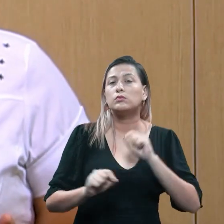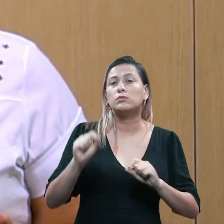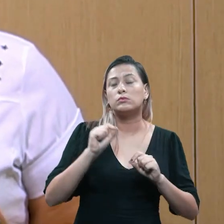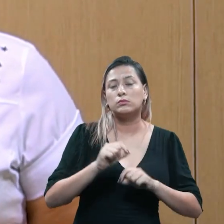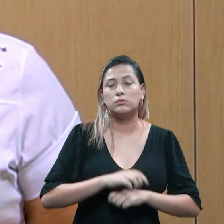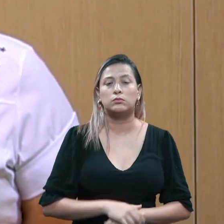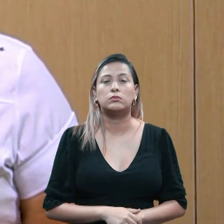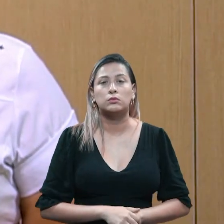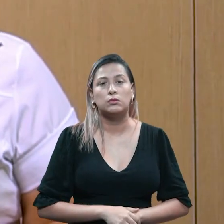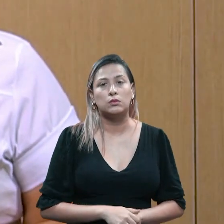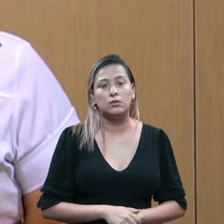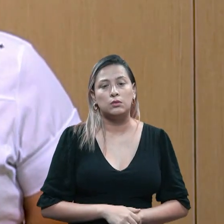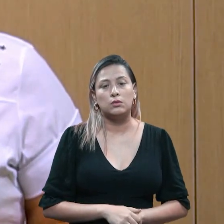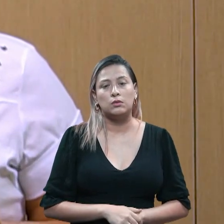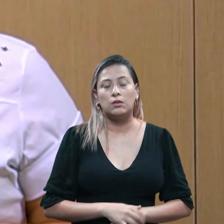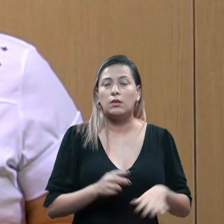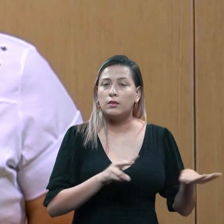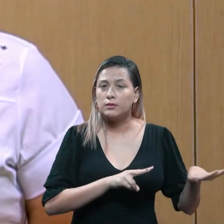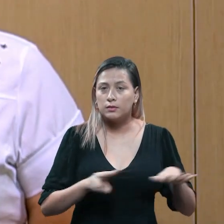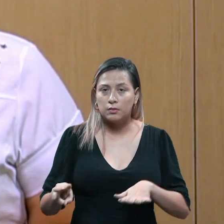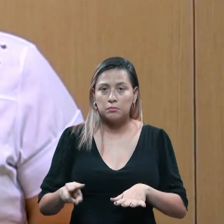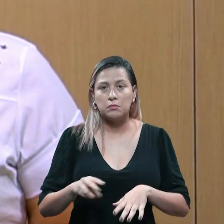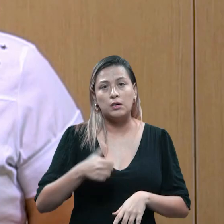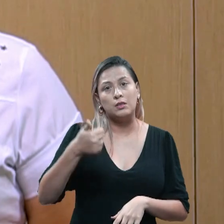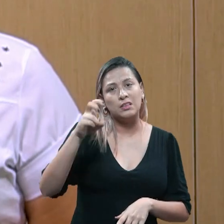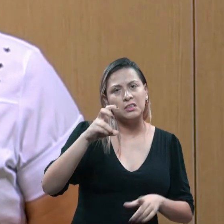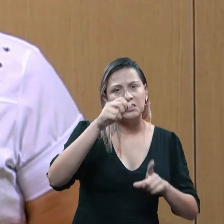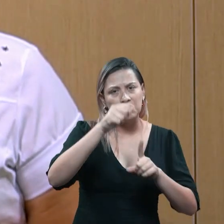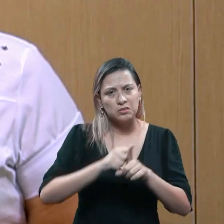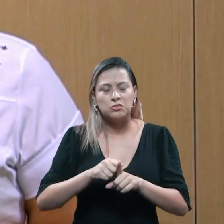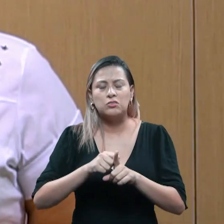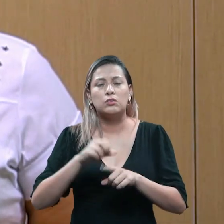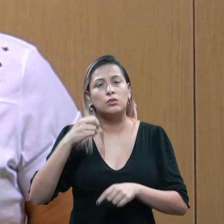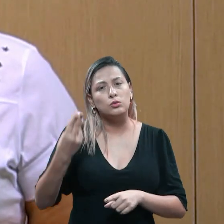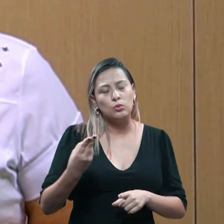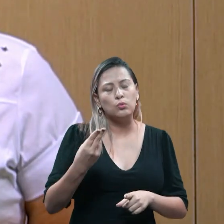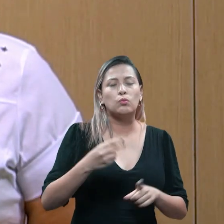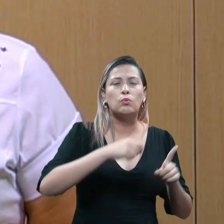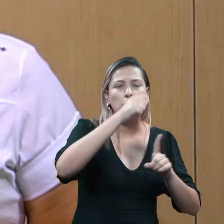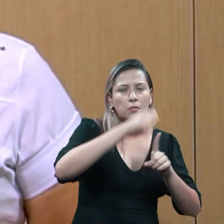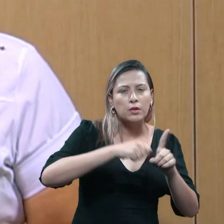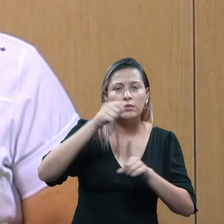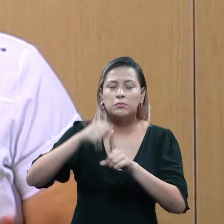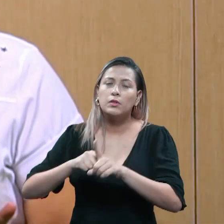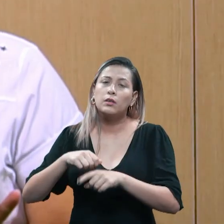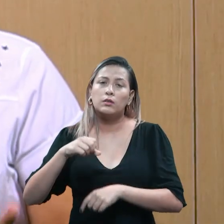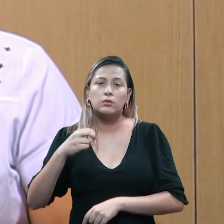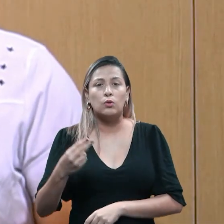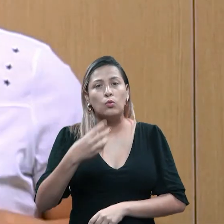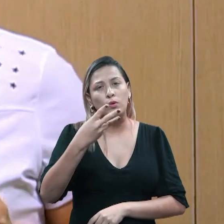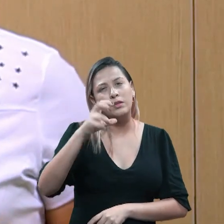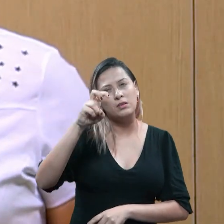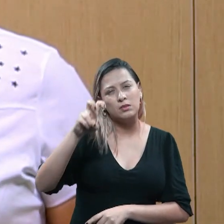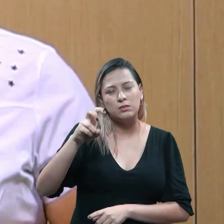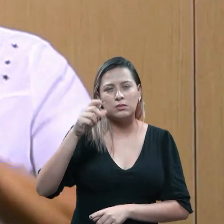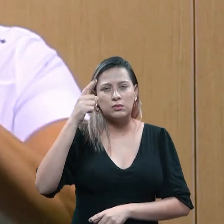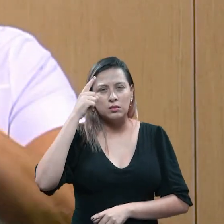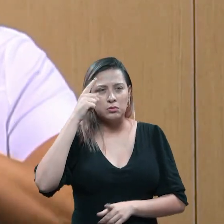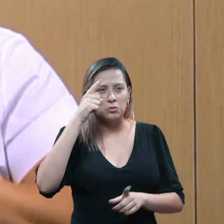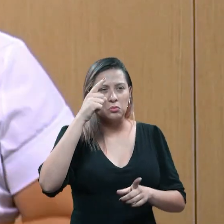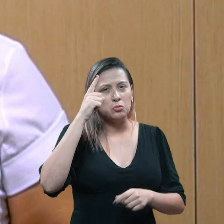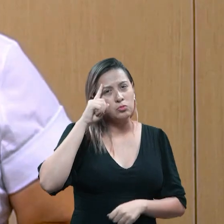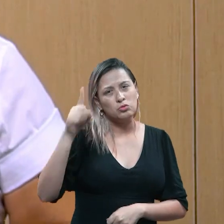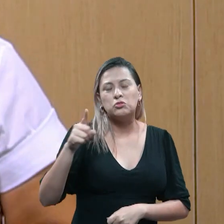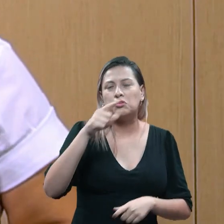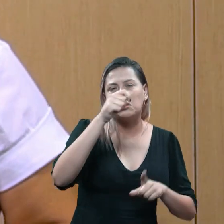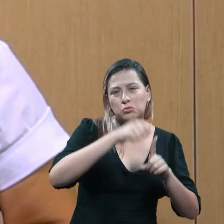ser semanal, quinzenal, mensal, a cada 45 dias, até a cada 2 meses. Vai depender